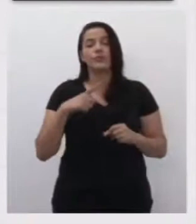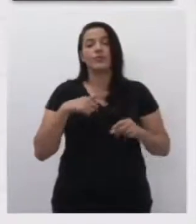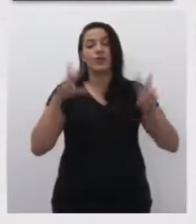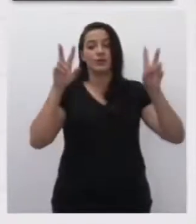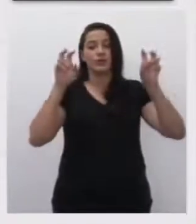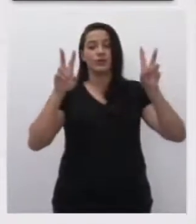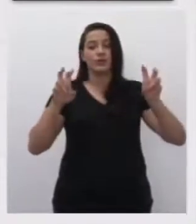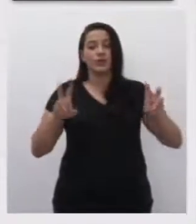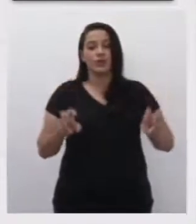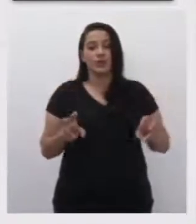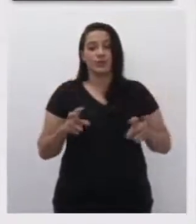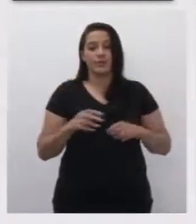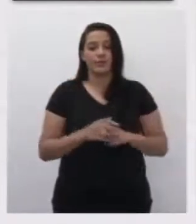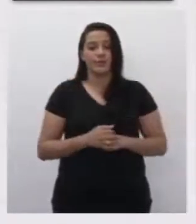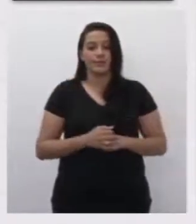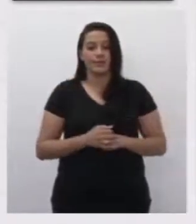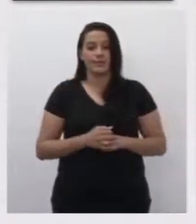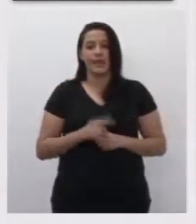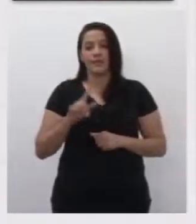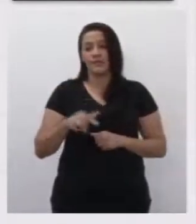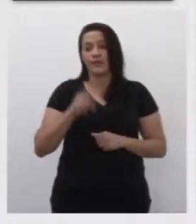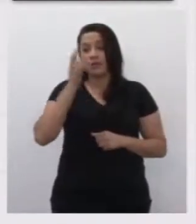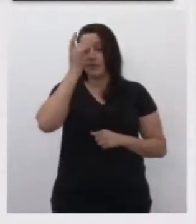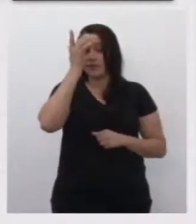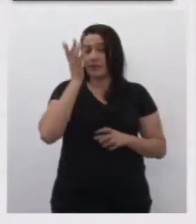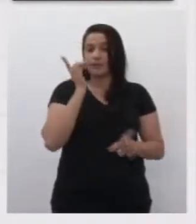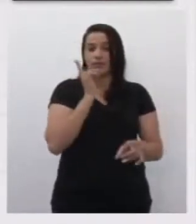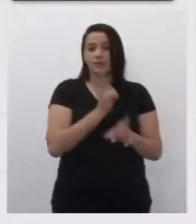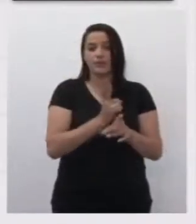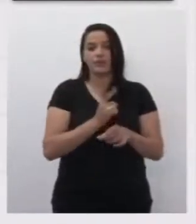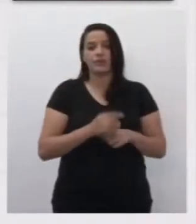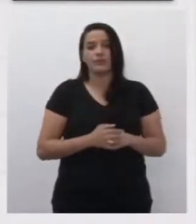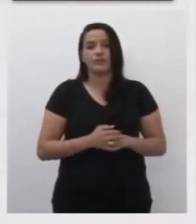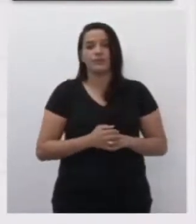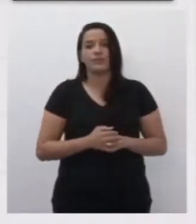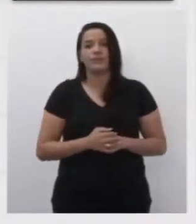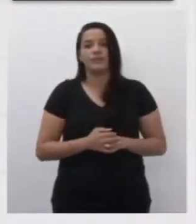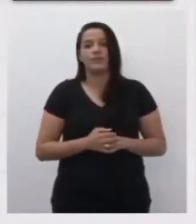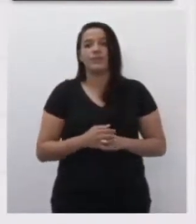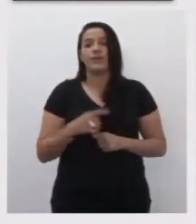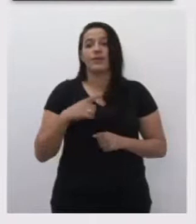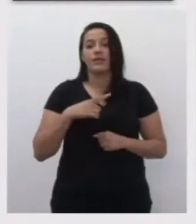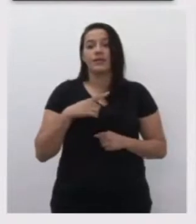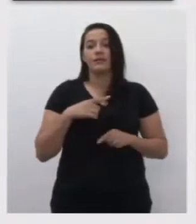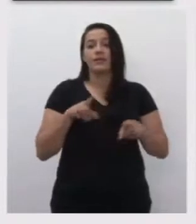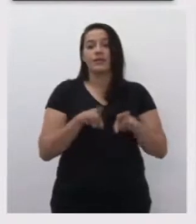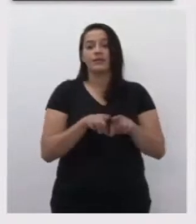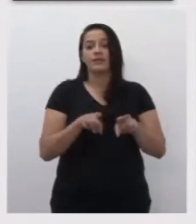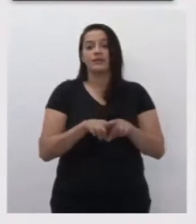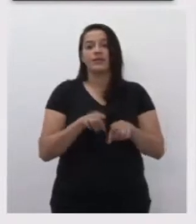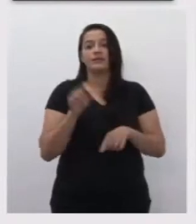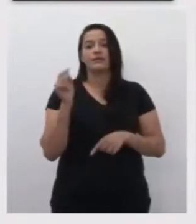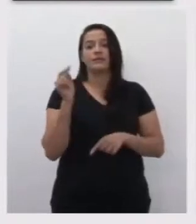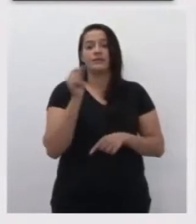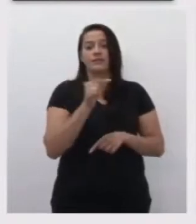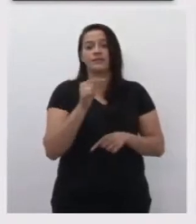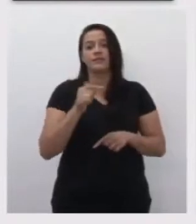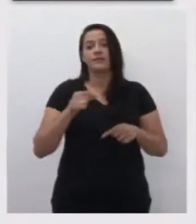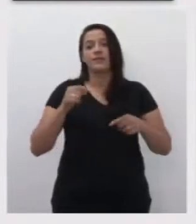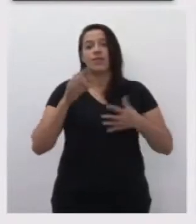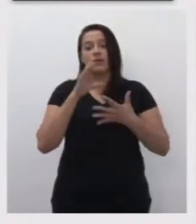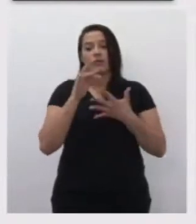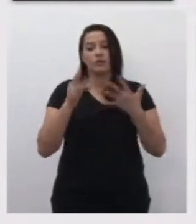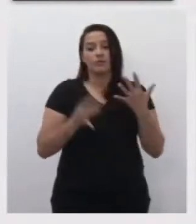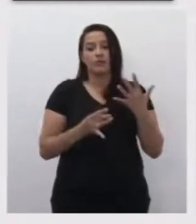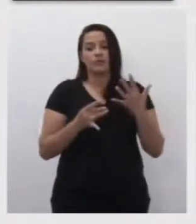nome globalização, né? E fica bem mais fácil de encontrar. Eu gosto também, particularmente, dessa organização das disciplinas, mas eu